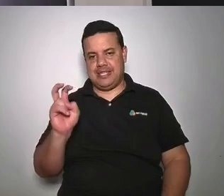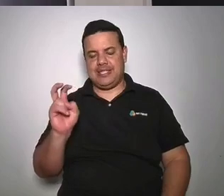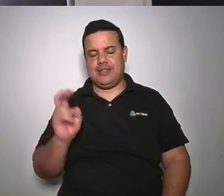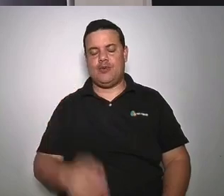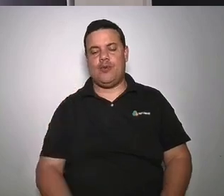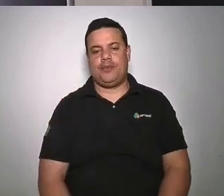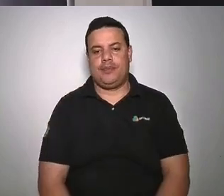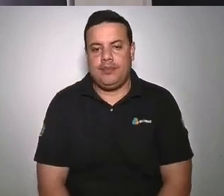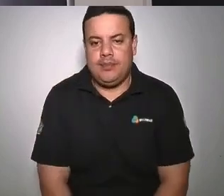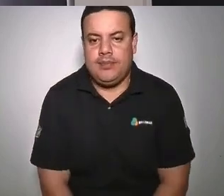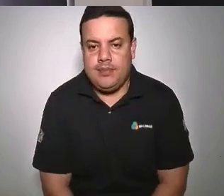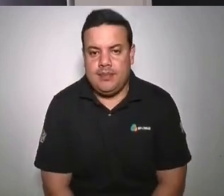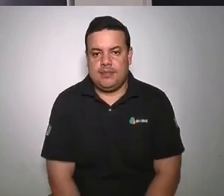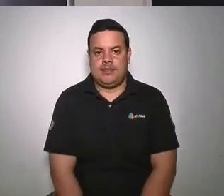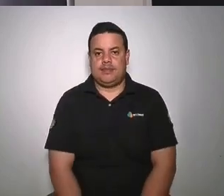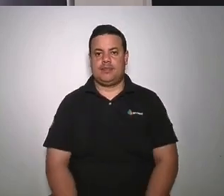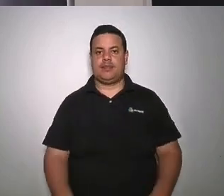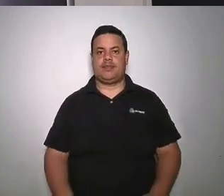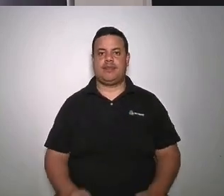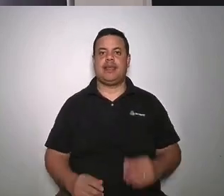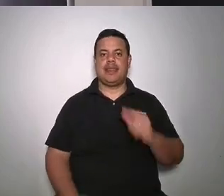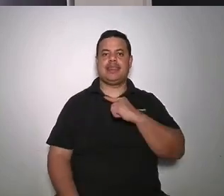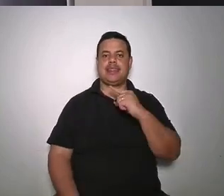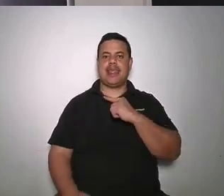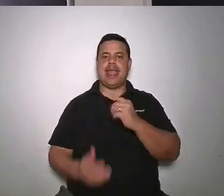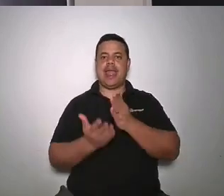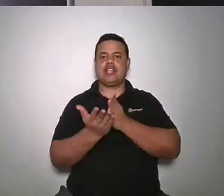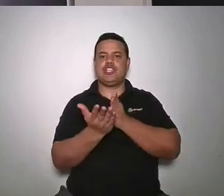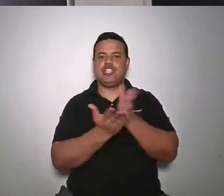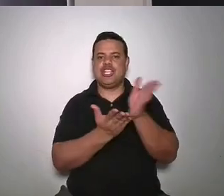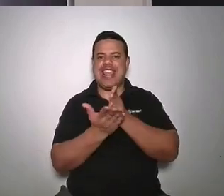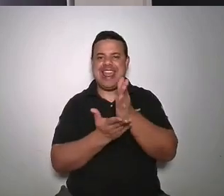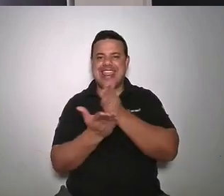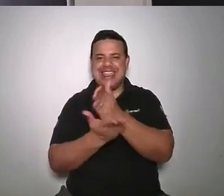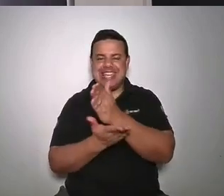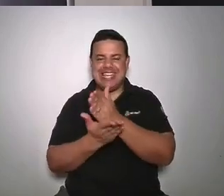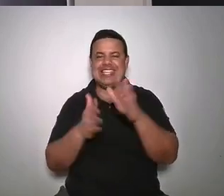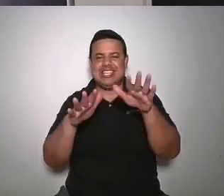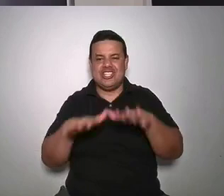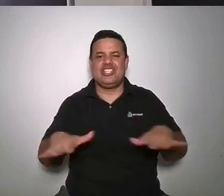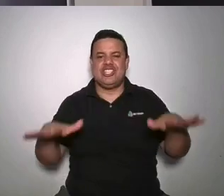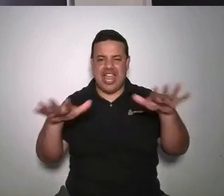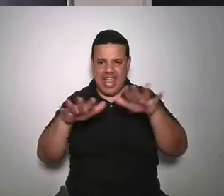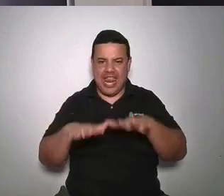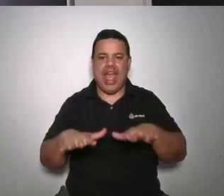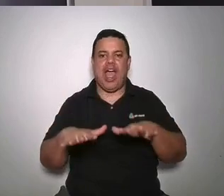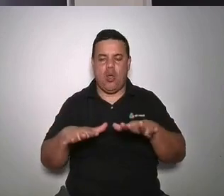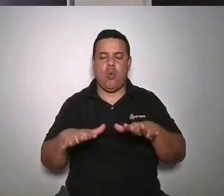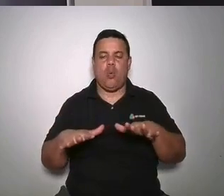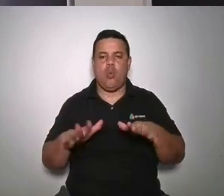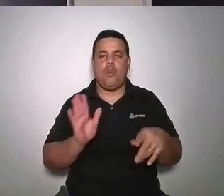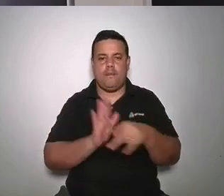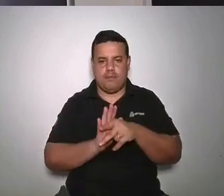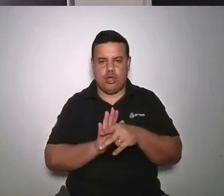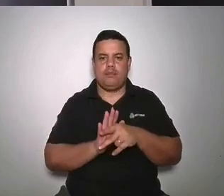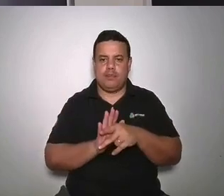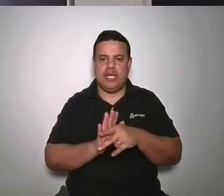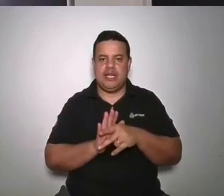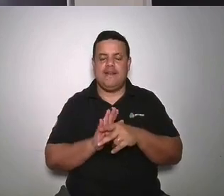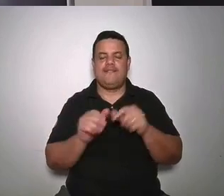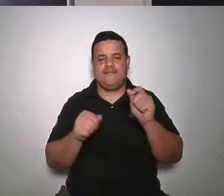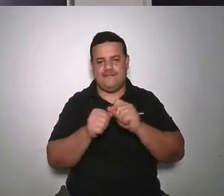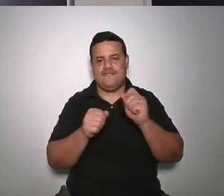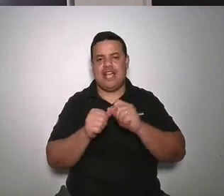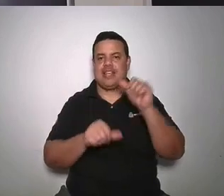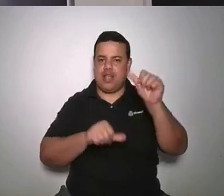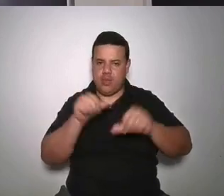as diretrizes gerais para a elaboração do orçamento, a execução do orçamento do município e suas alterações. Dispositivo